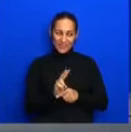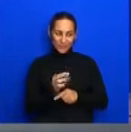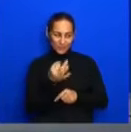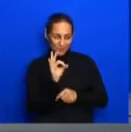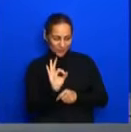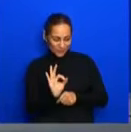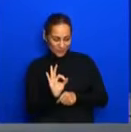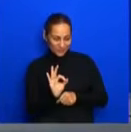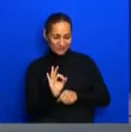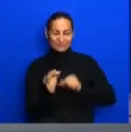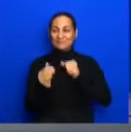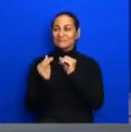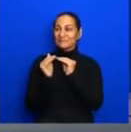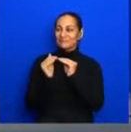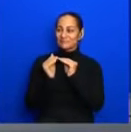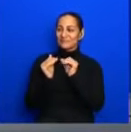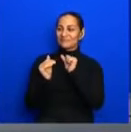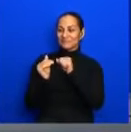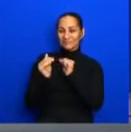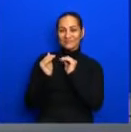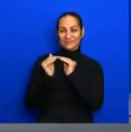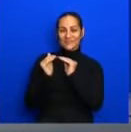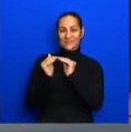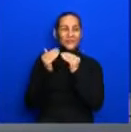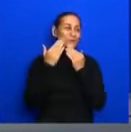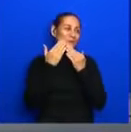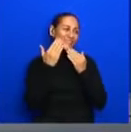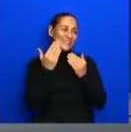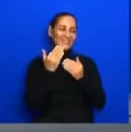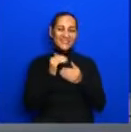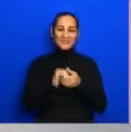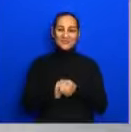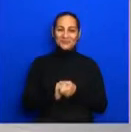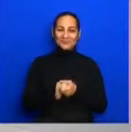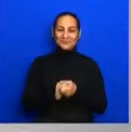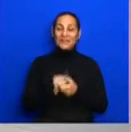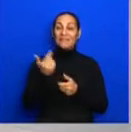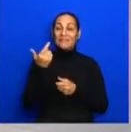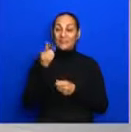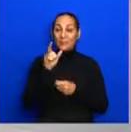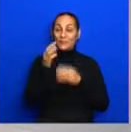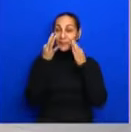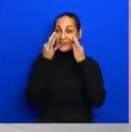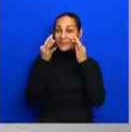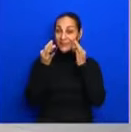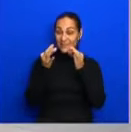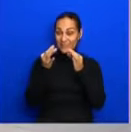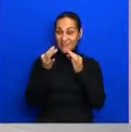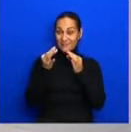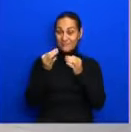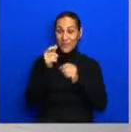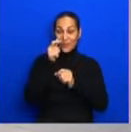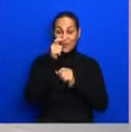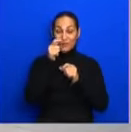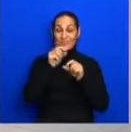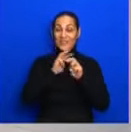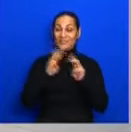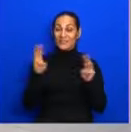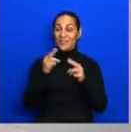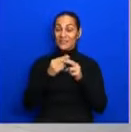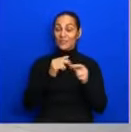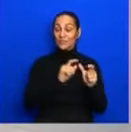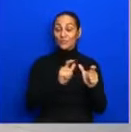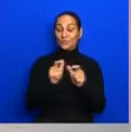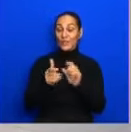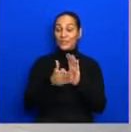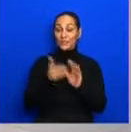auditoras confirmam? Sim, confirmo. Sim, confirmo. Obrigado. Após a apuração, fique atenta, fique atento à página da Caixa para saber de onde